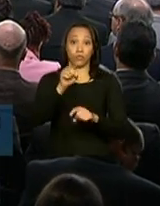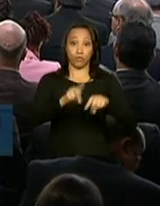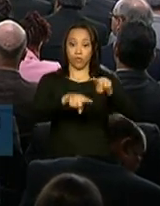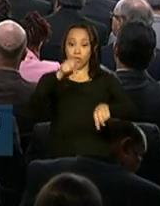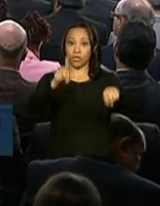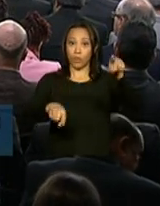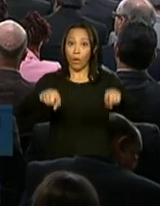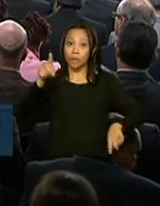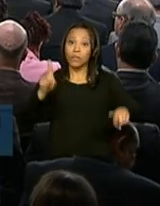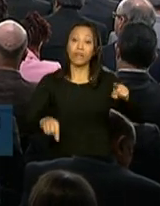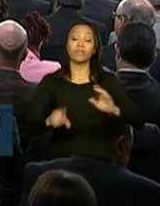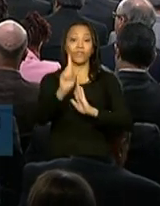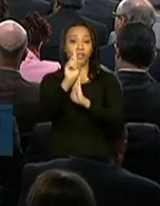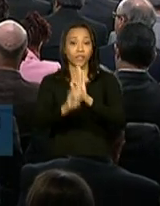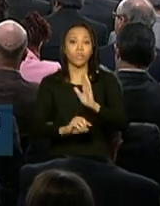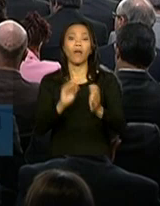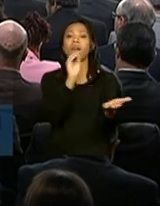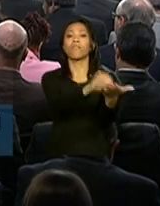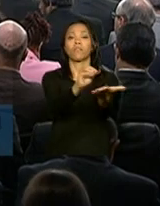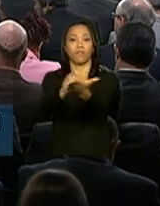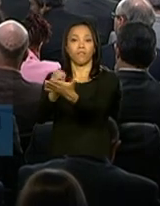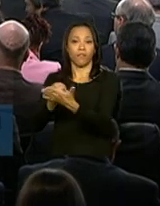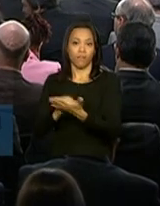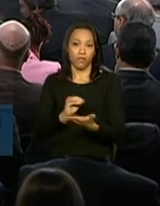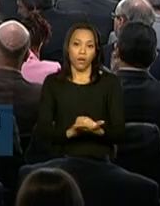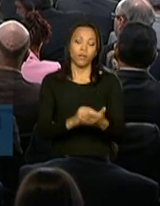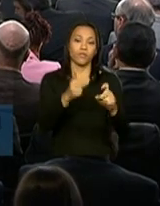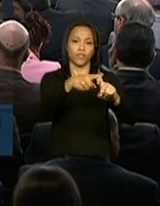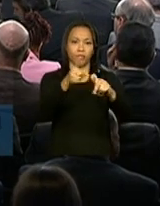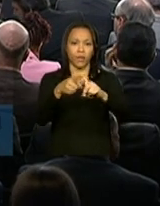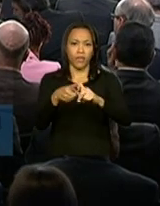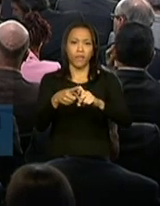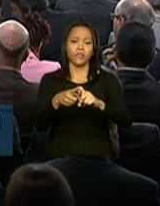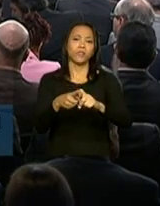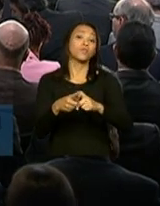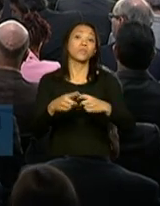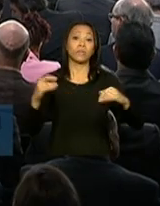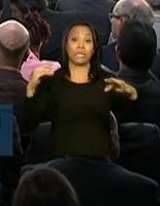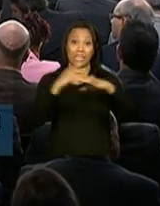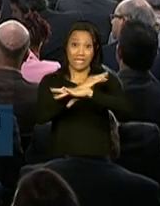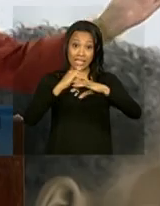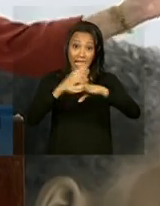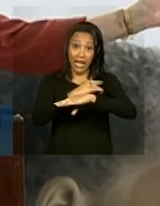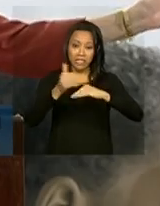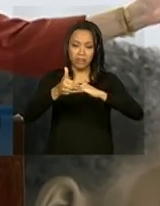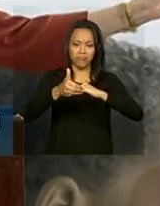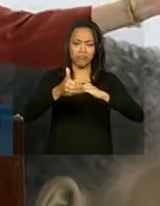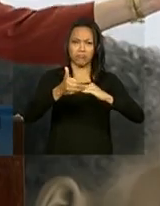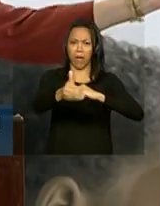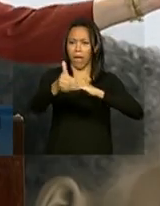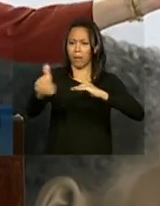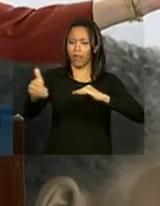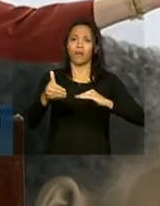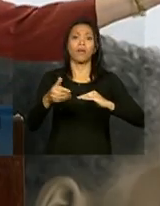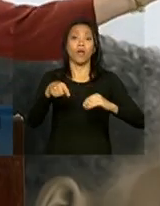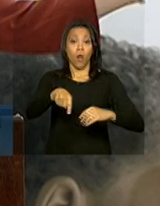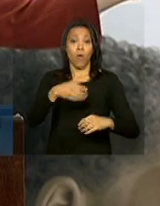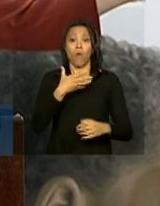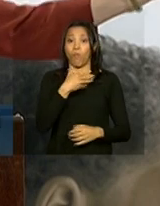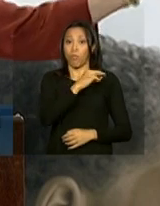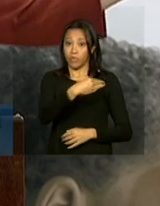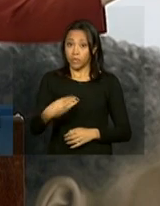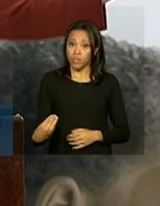na oferta insuficiente de médico nas periferias das grandes cidades. Padilha aqui relatou